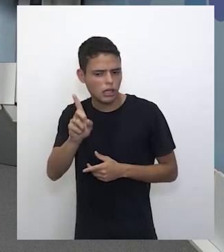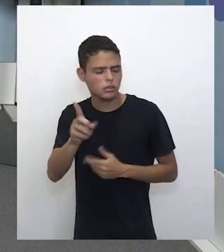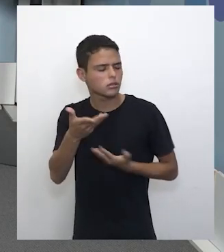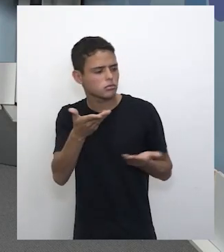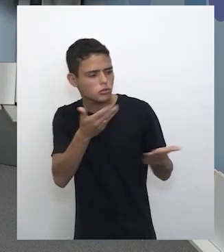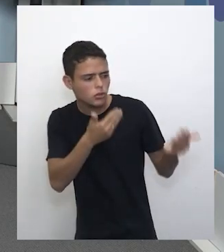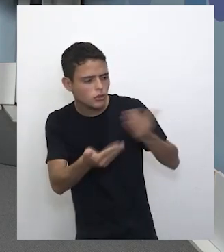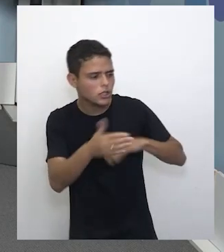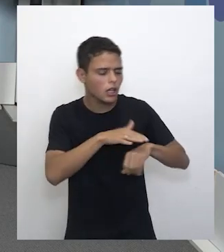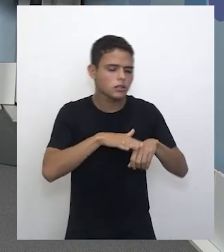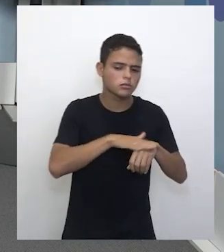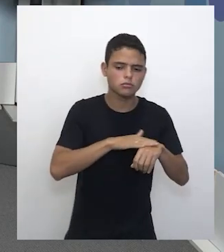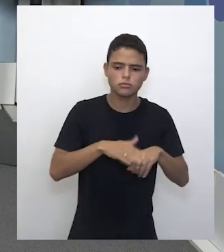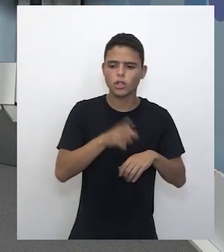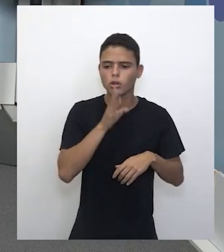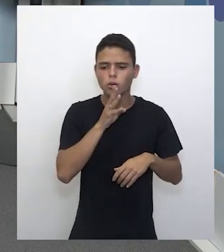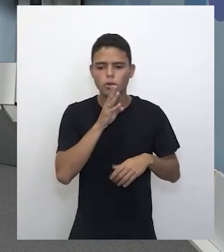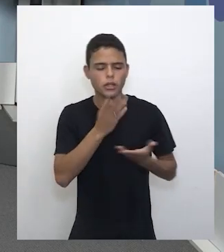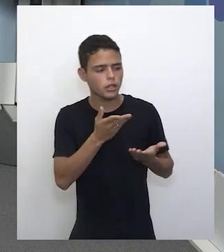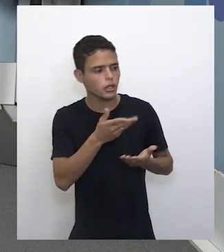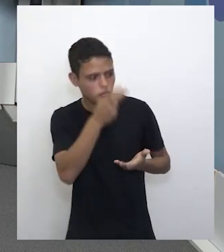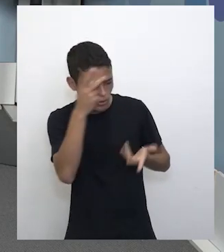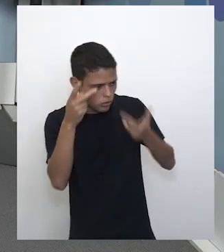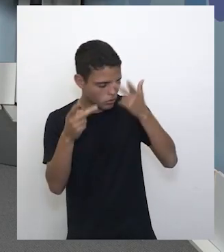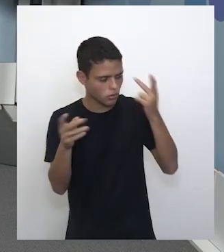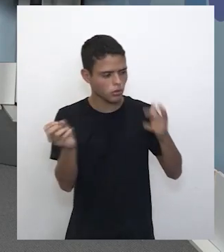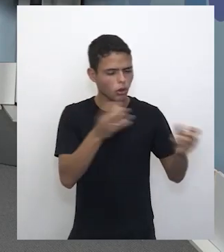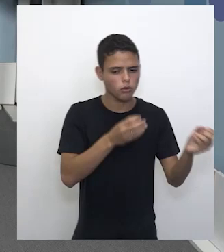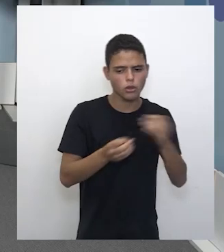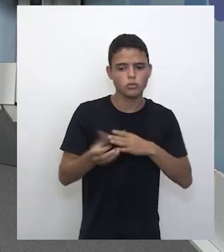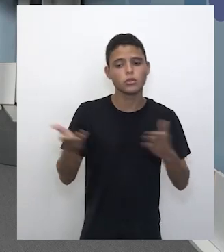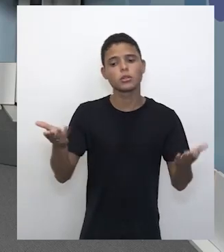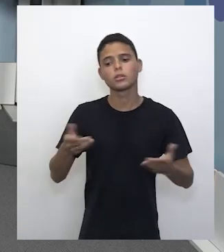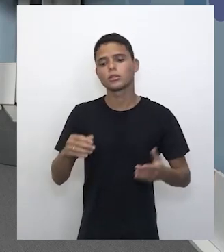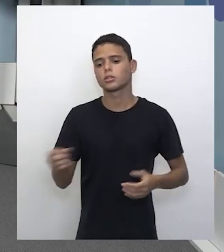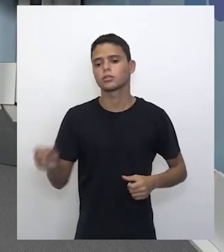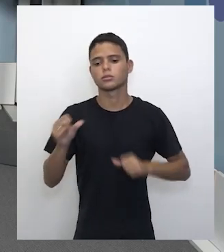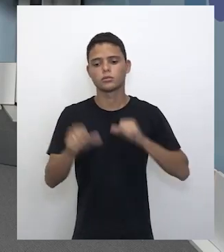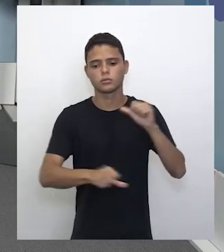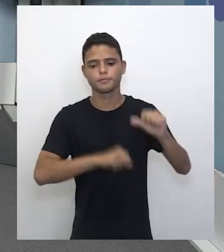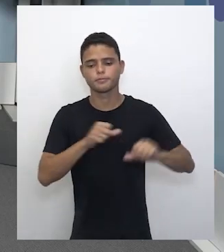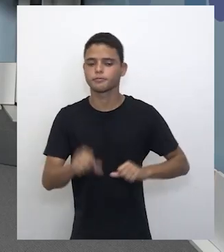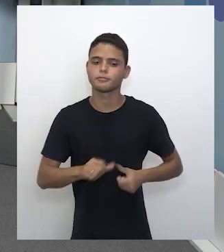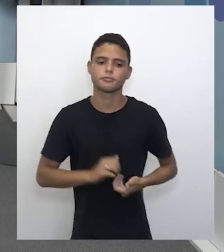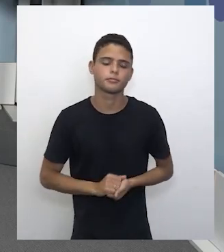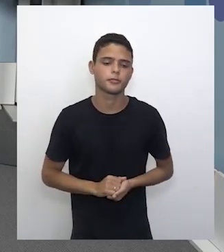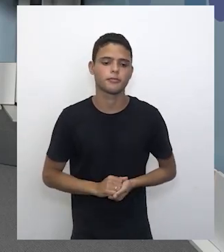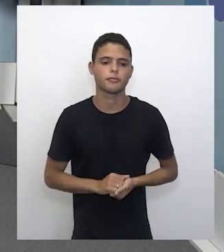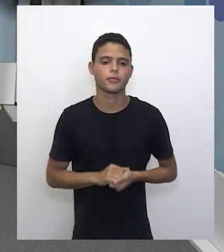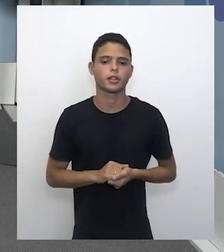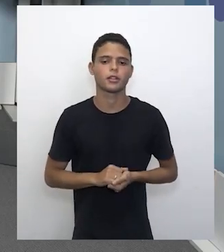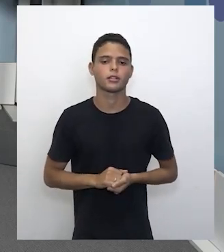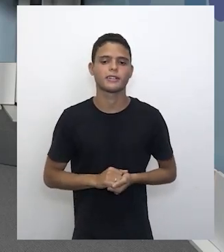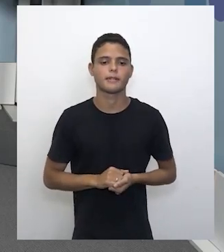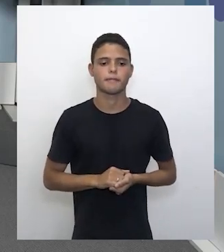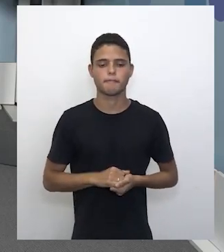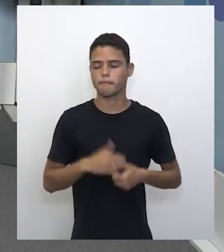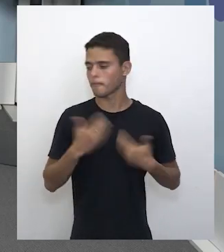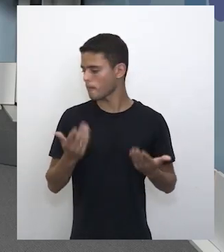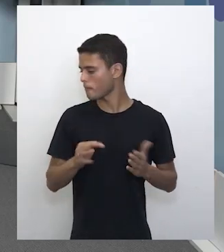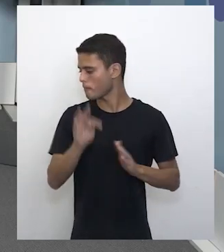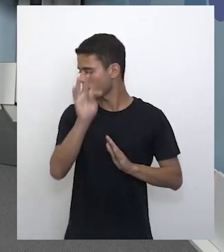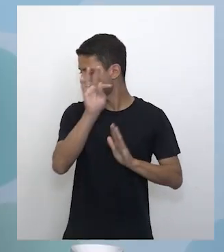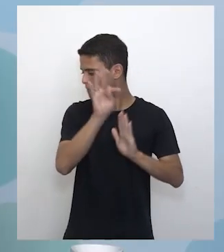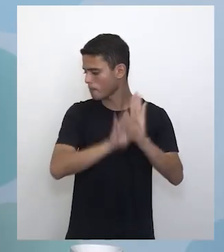não tinha identidade. Agora mudou, né? Mudou. E é bacana porque é esta a função do texto que